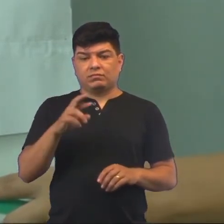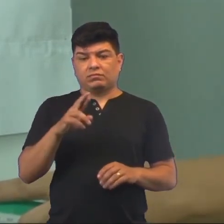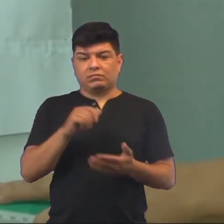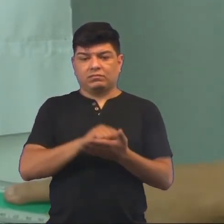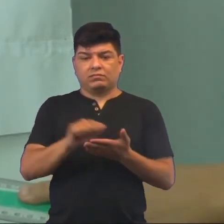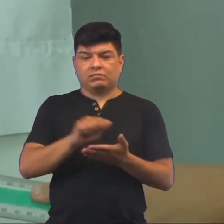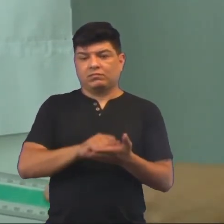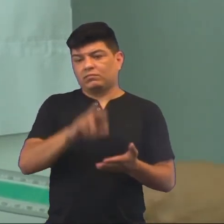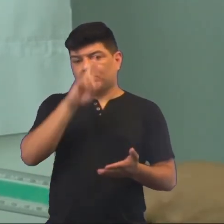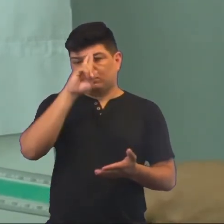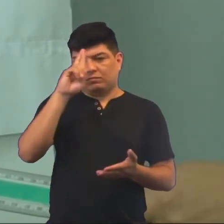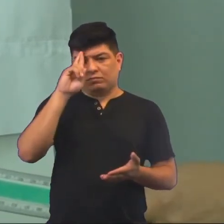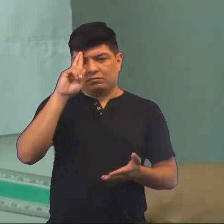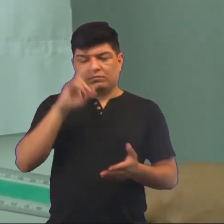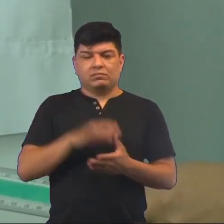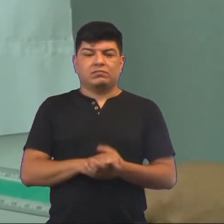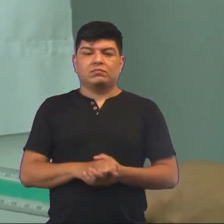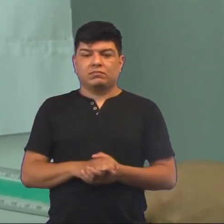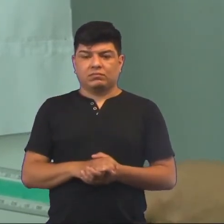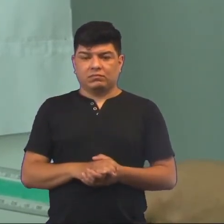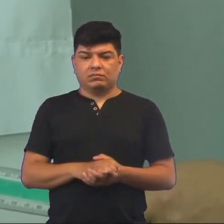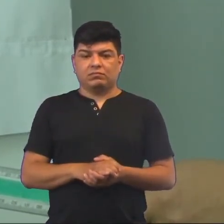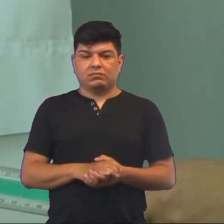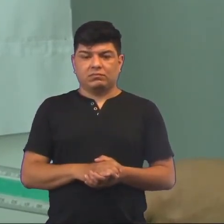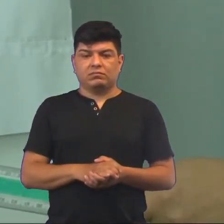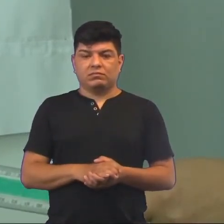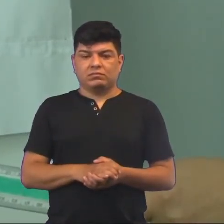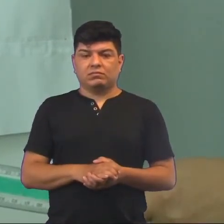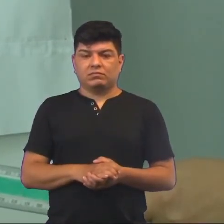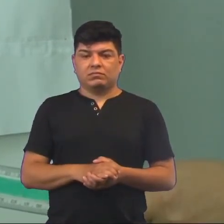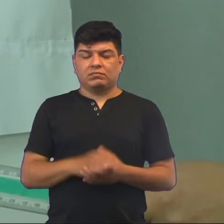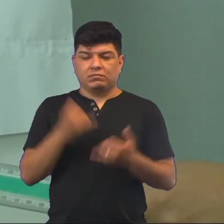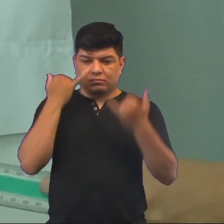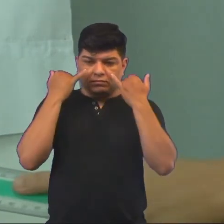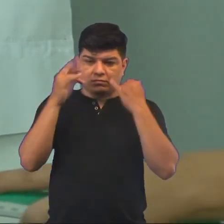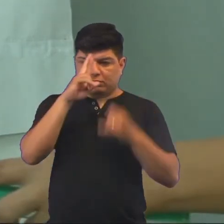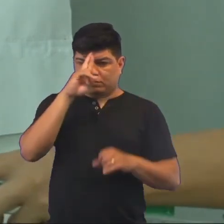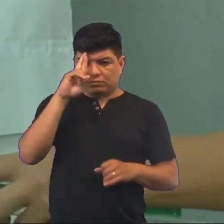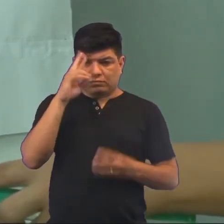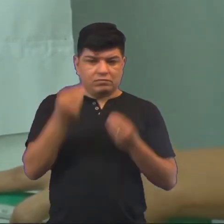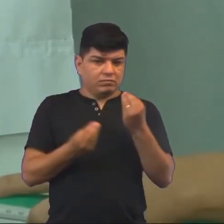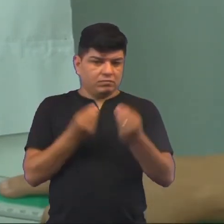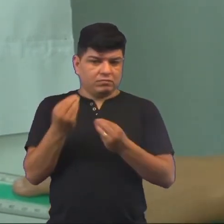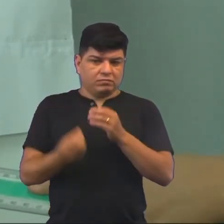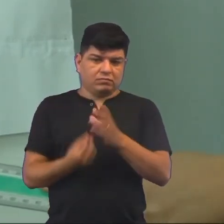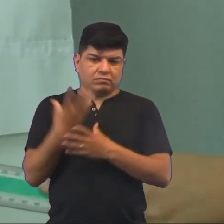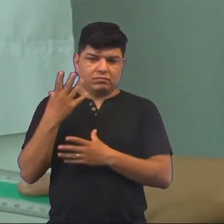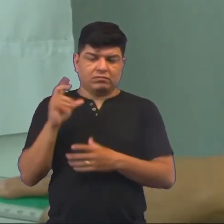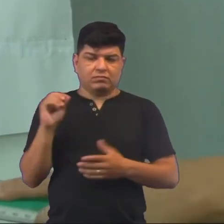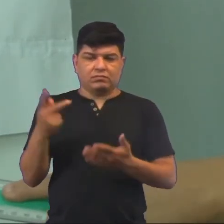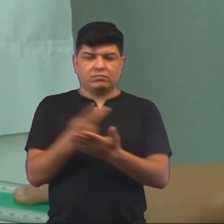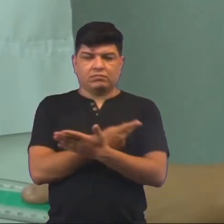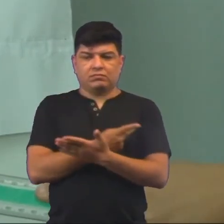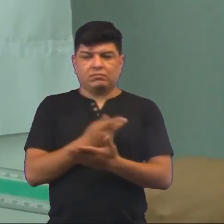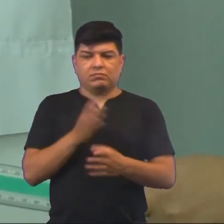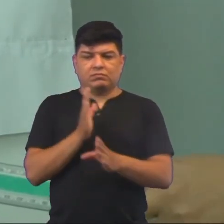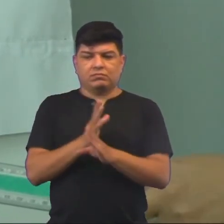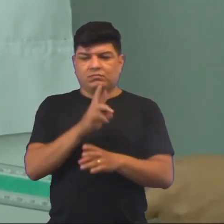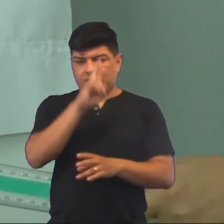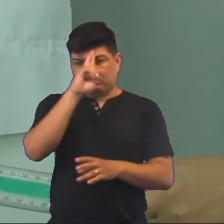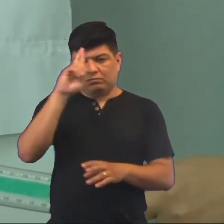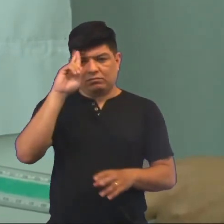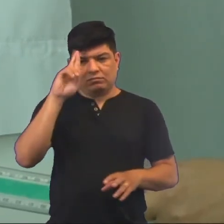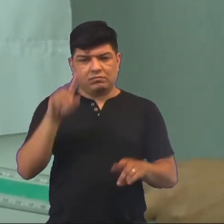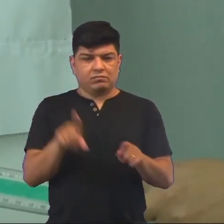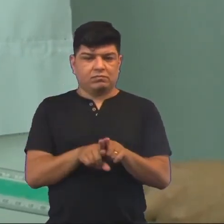vai escrever informações históricas, né, sobre aquele assunto, como surgiu, o que aconteceu de acordo com a